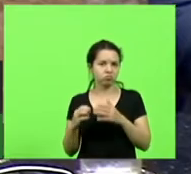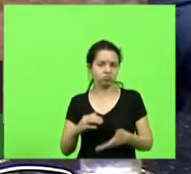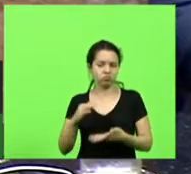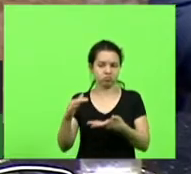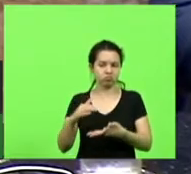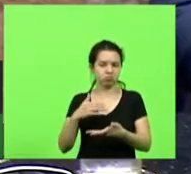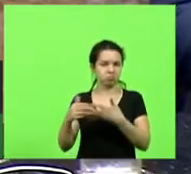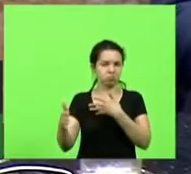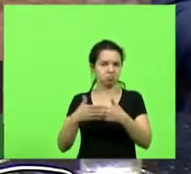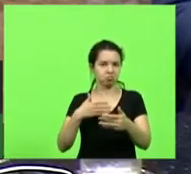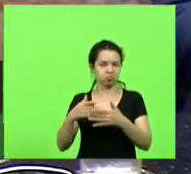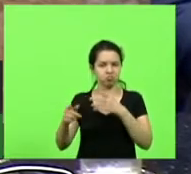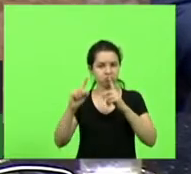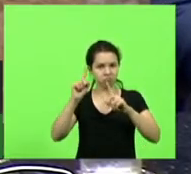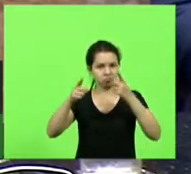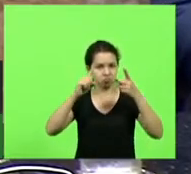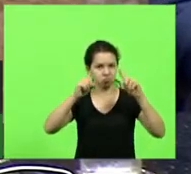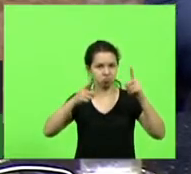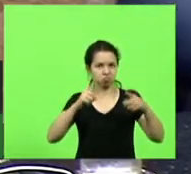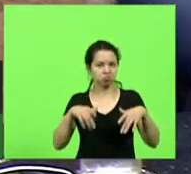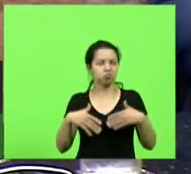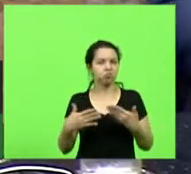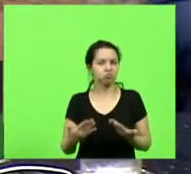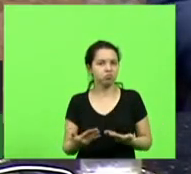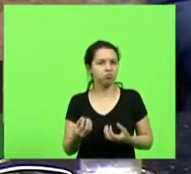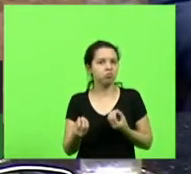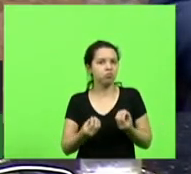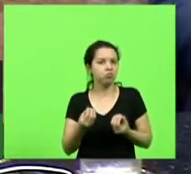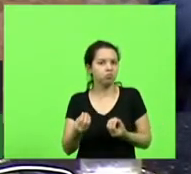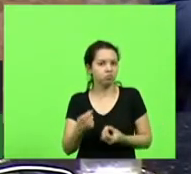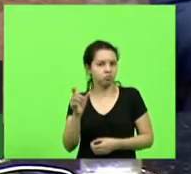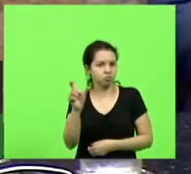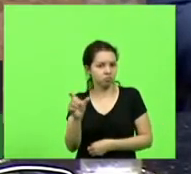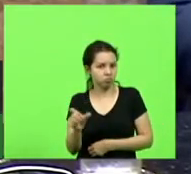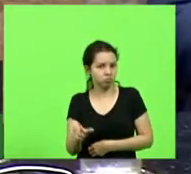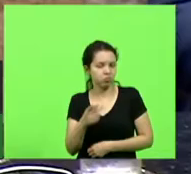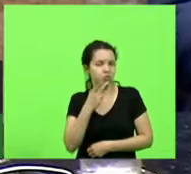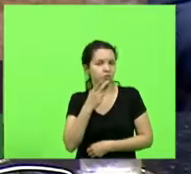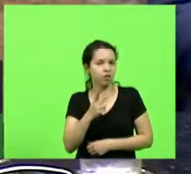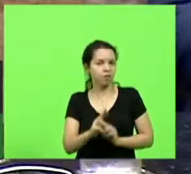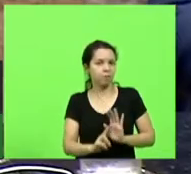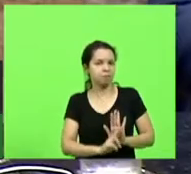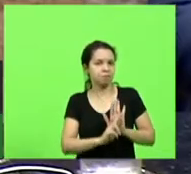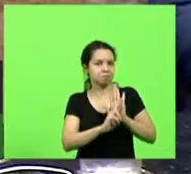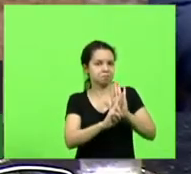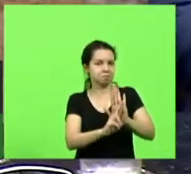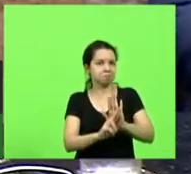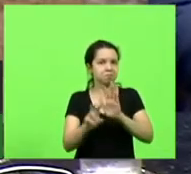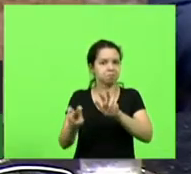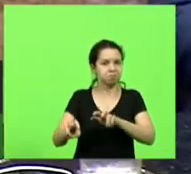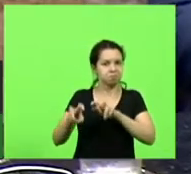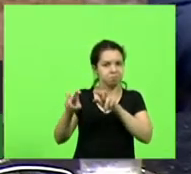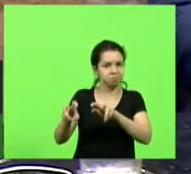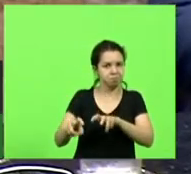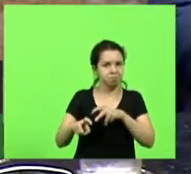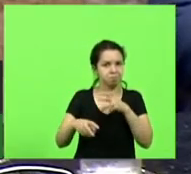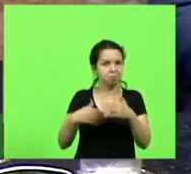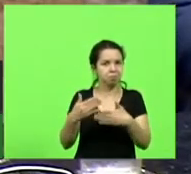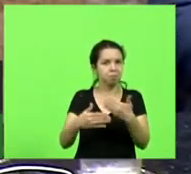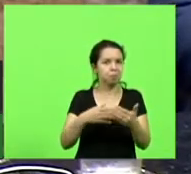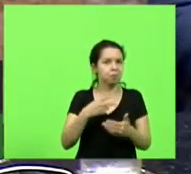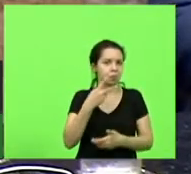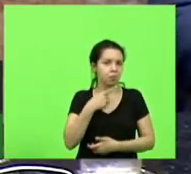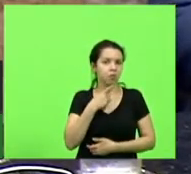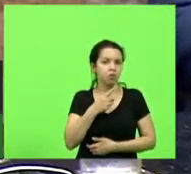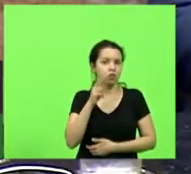desmandando. Como que alguém que, principalmente, se diz representar os agricultores, não consegue